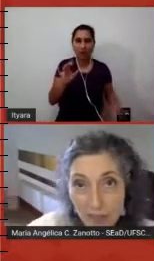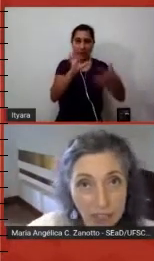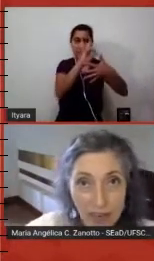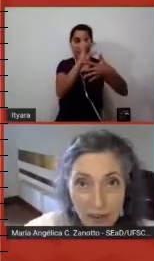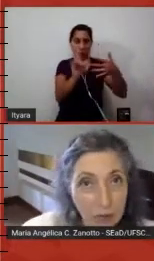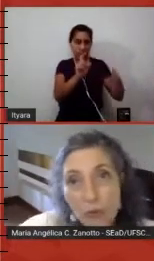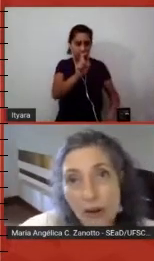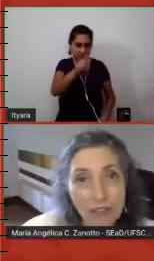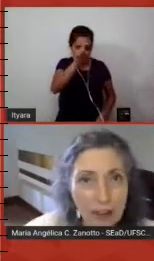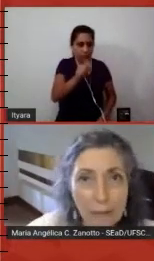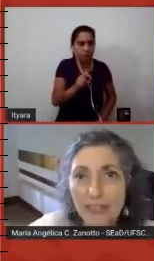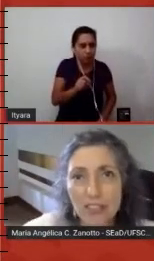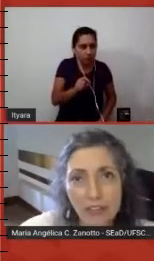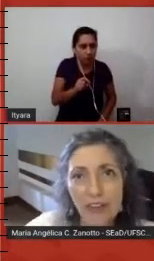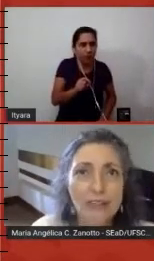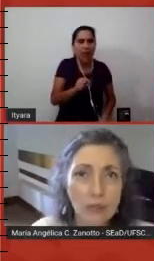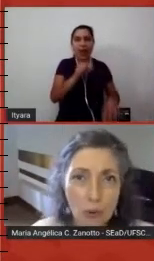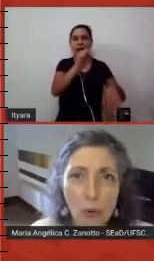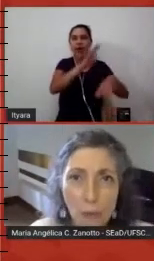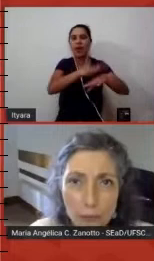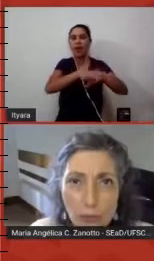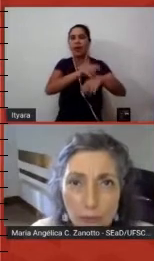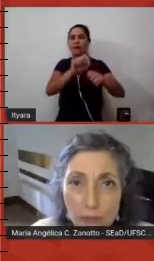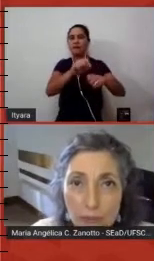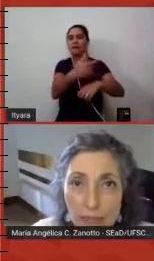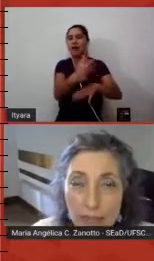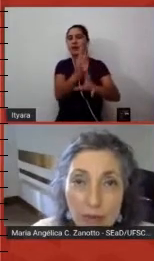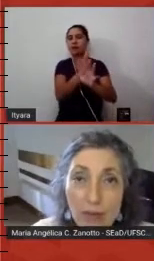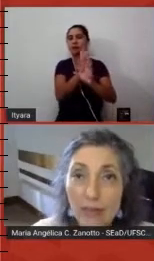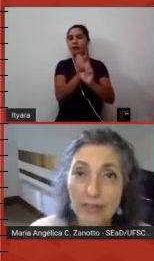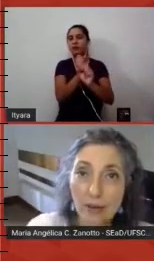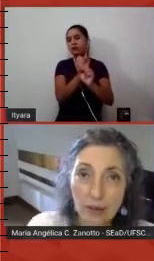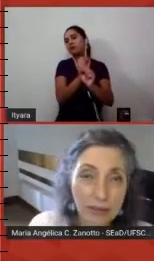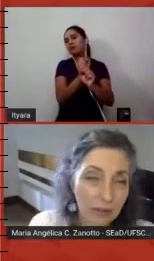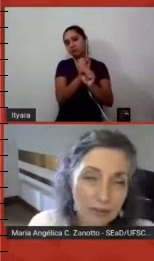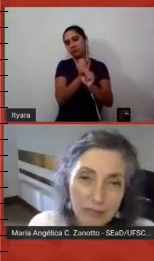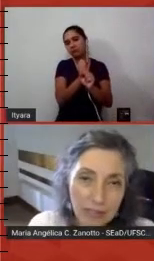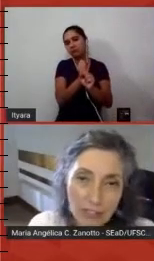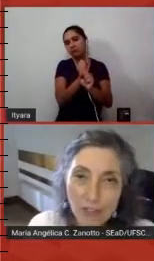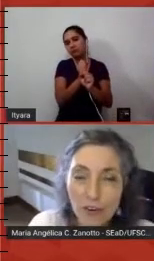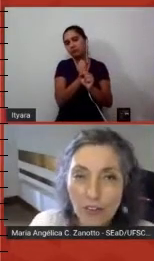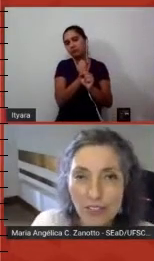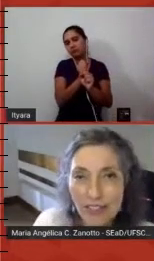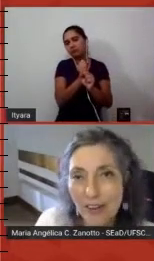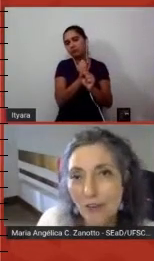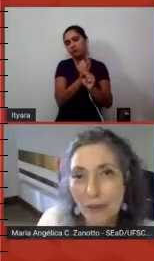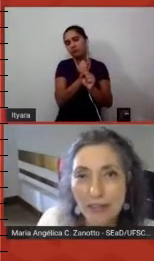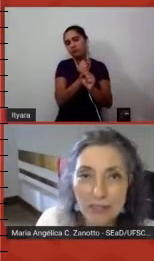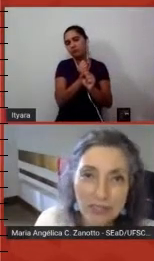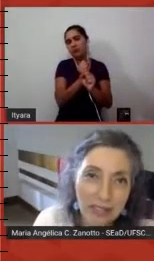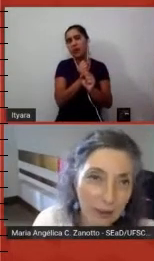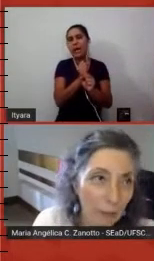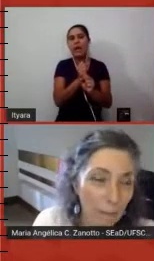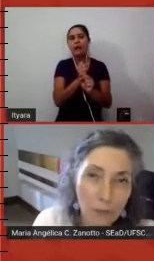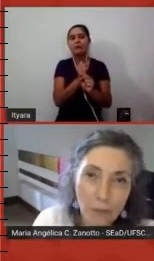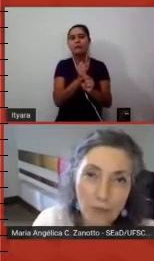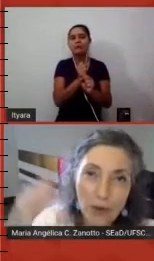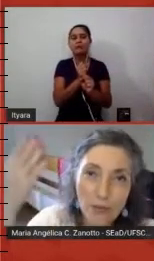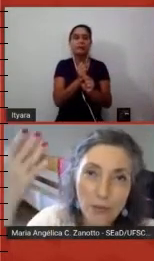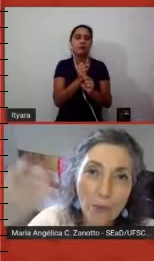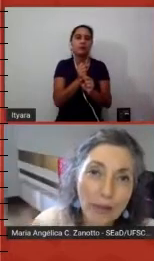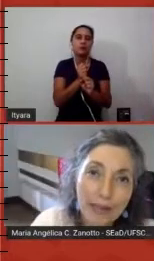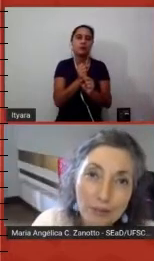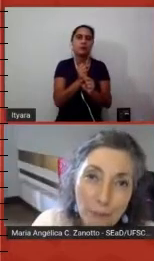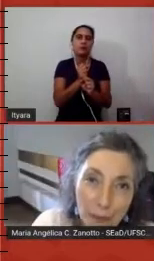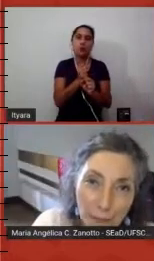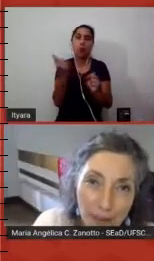descritor para que a ferramenta já faça o cômputo, né? Então, a gente foge daquele formato de se ter